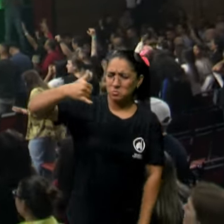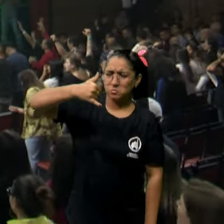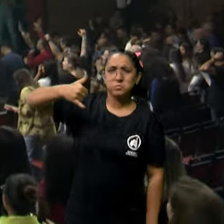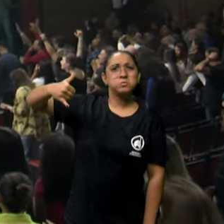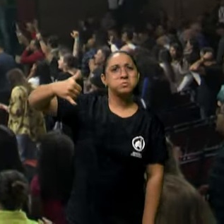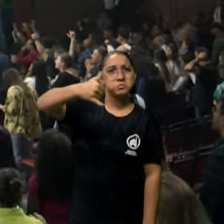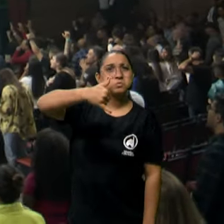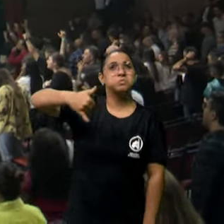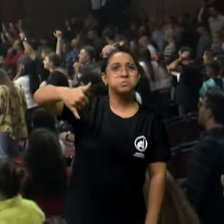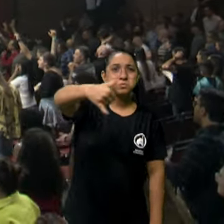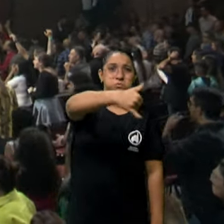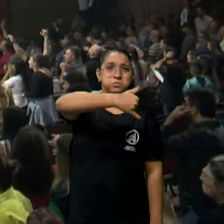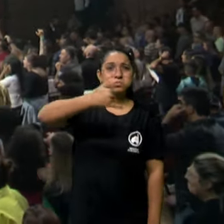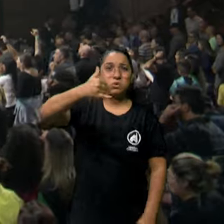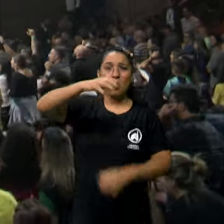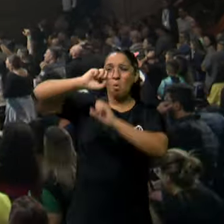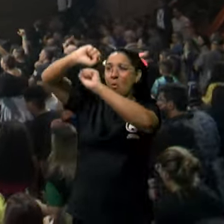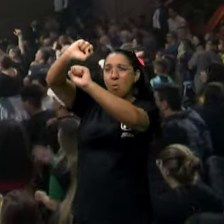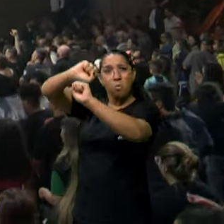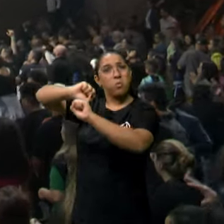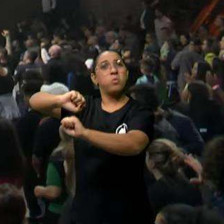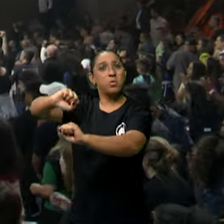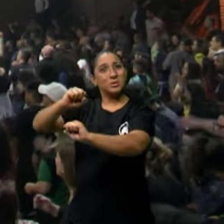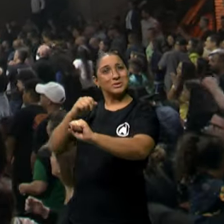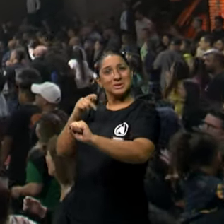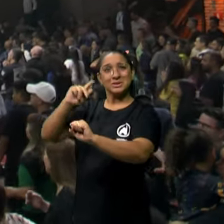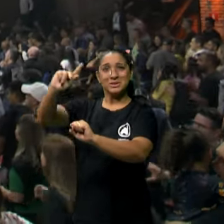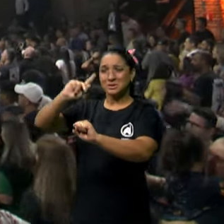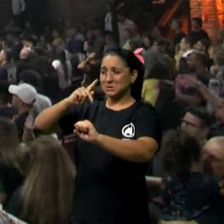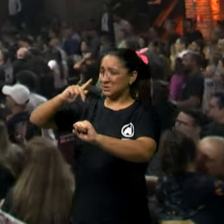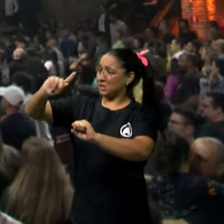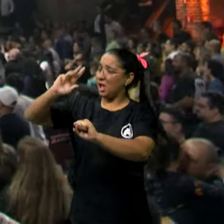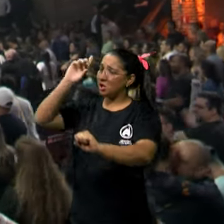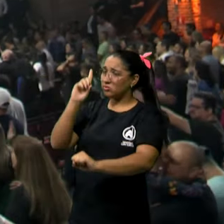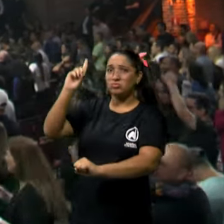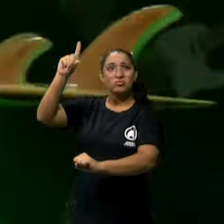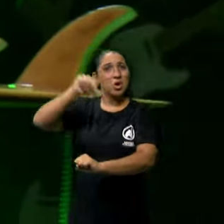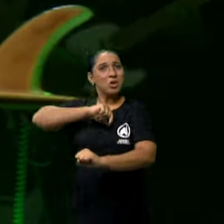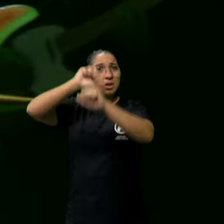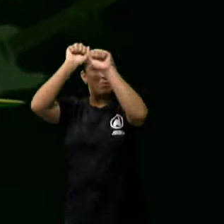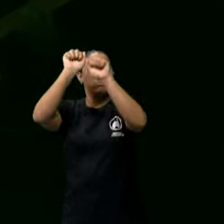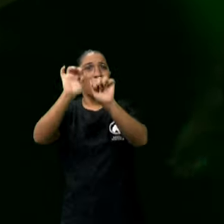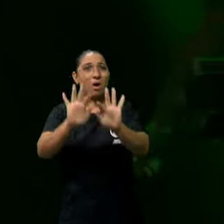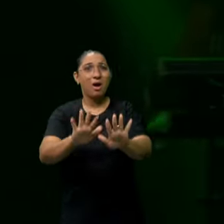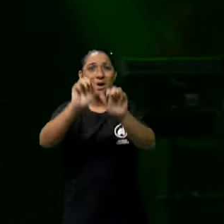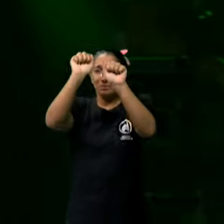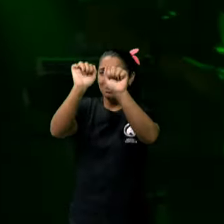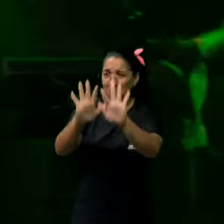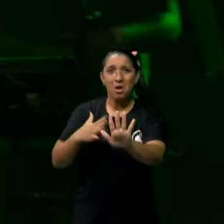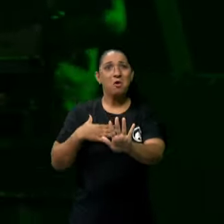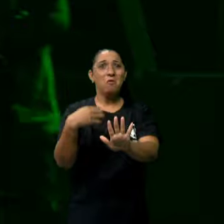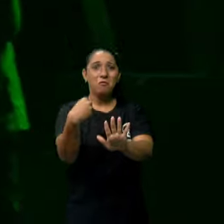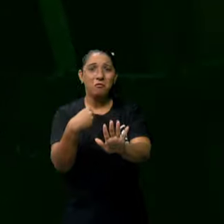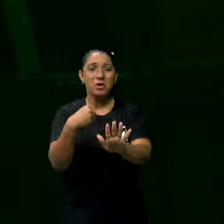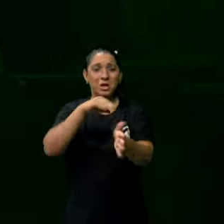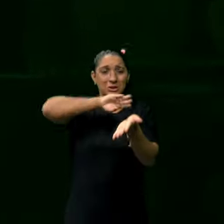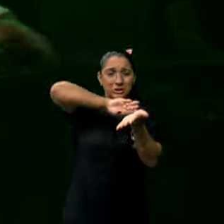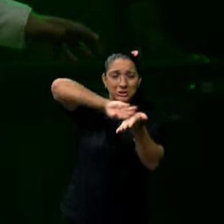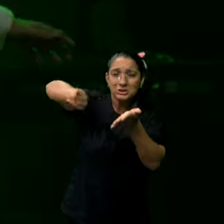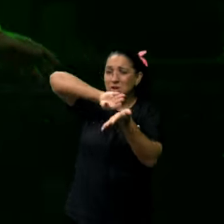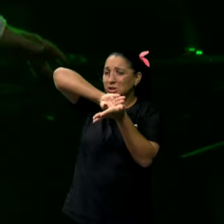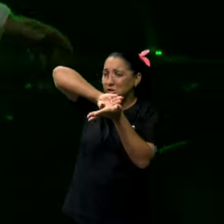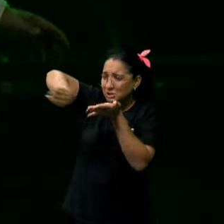ungidos com manifestação ungidos com poder e manifestação que saia toda estenidade do